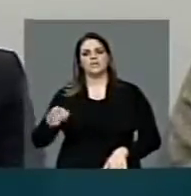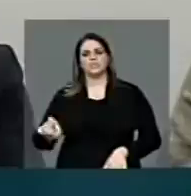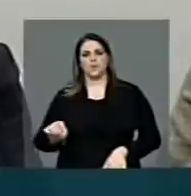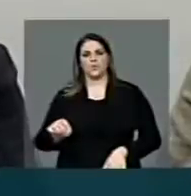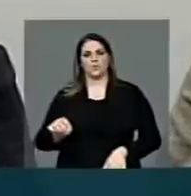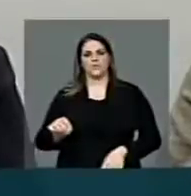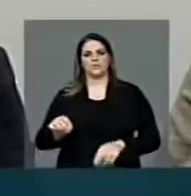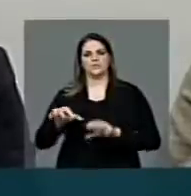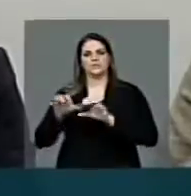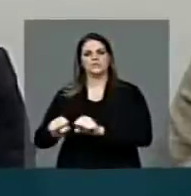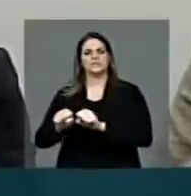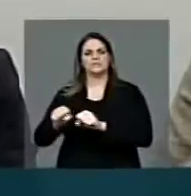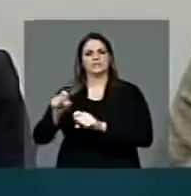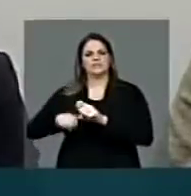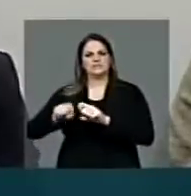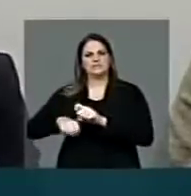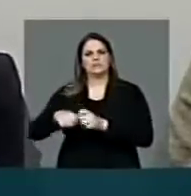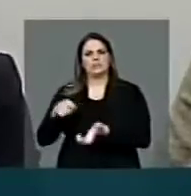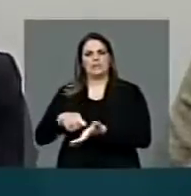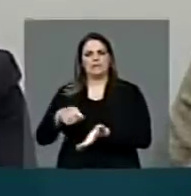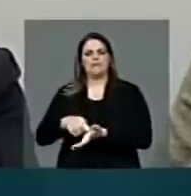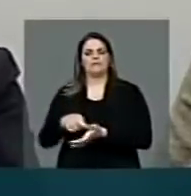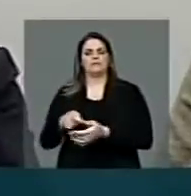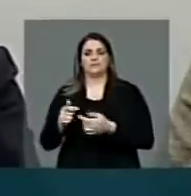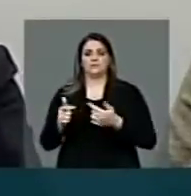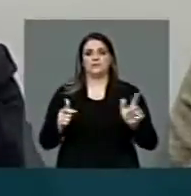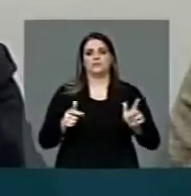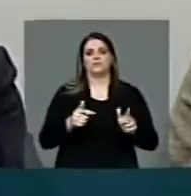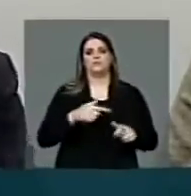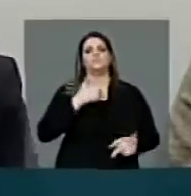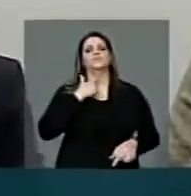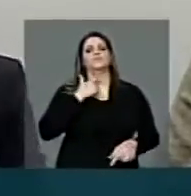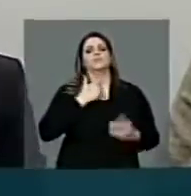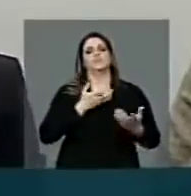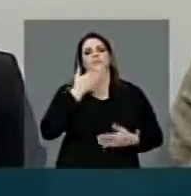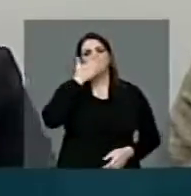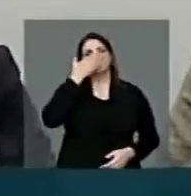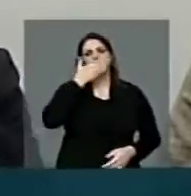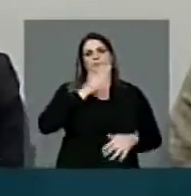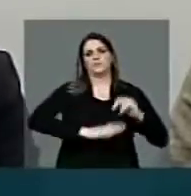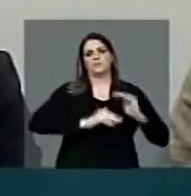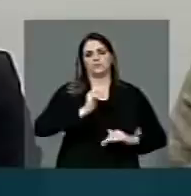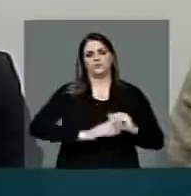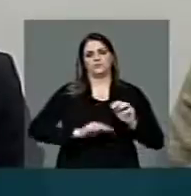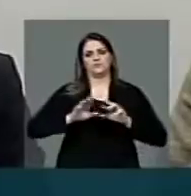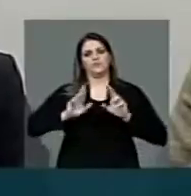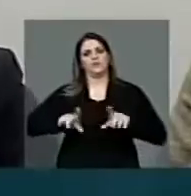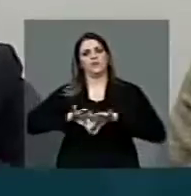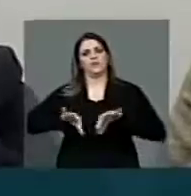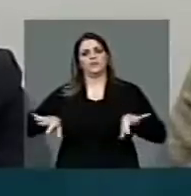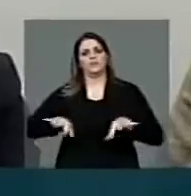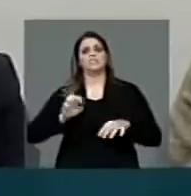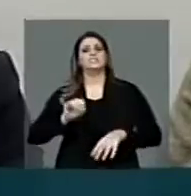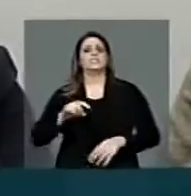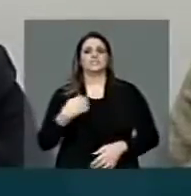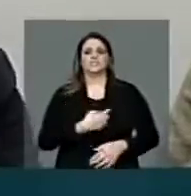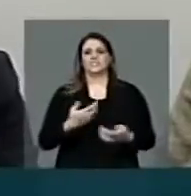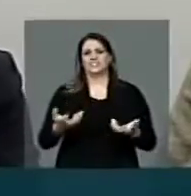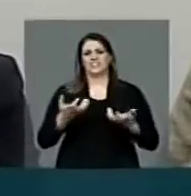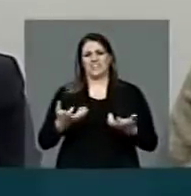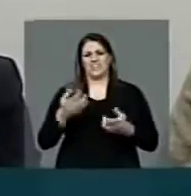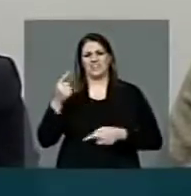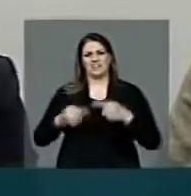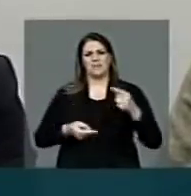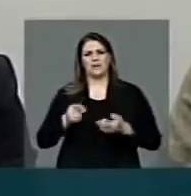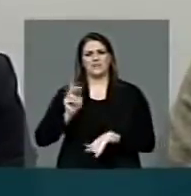fundamental. Se a gente quiser fazer um debate sério, um debate do século XXI, honesto intelectualmente, a gente não pode confundir